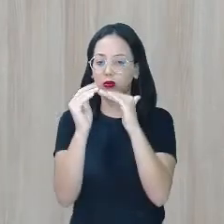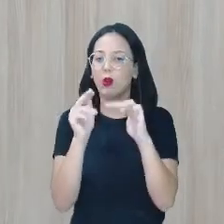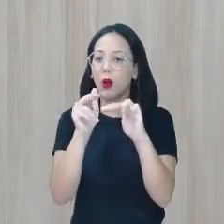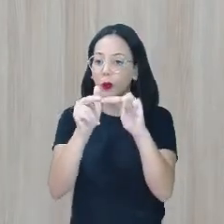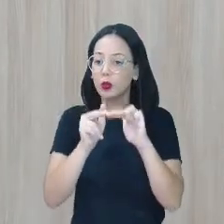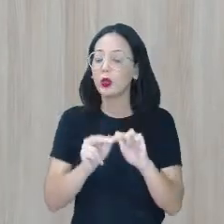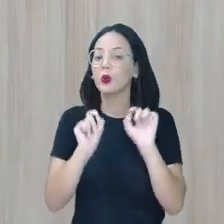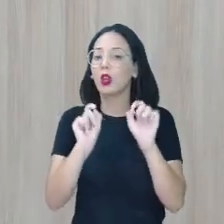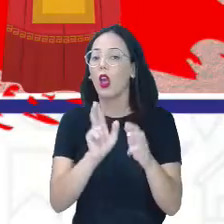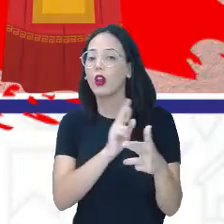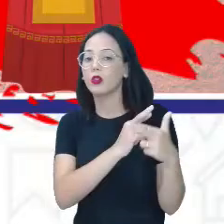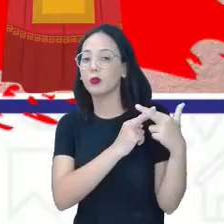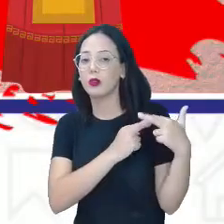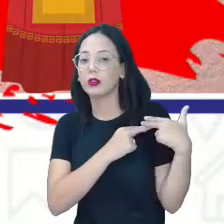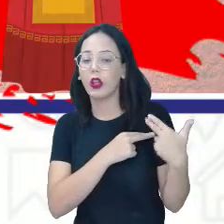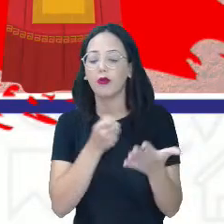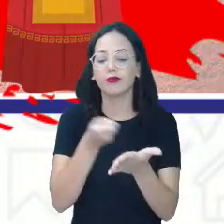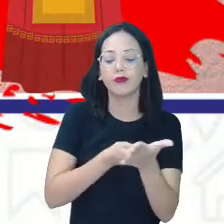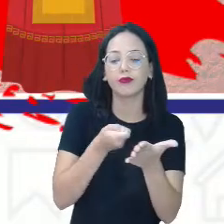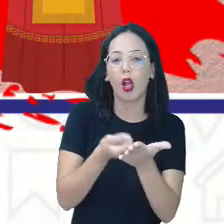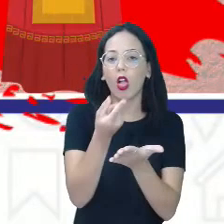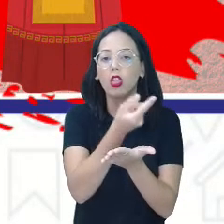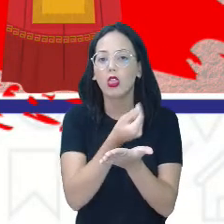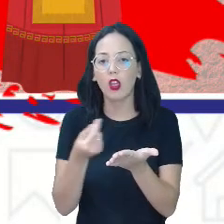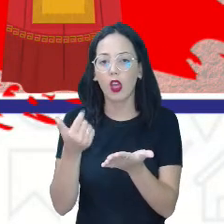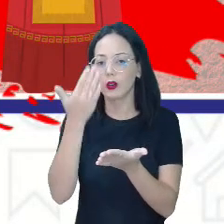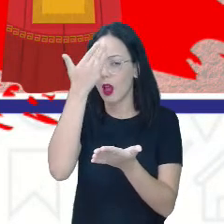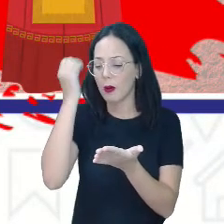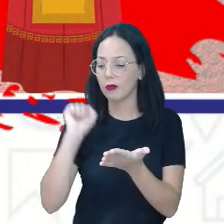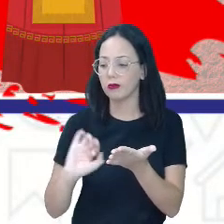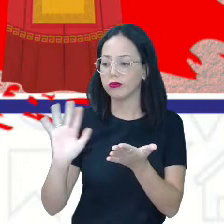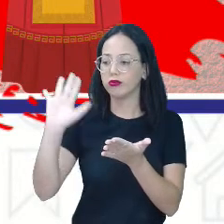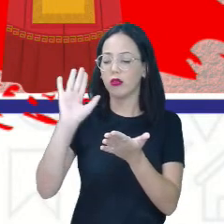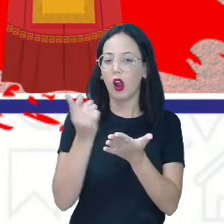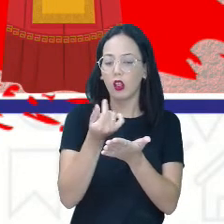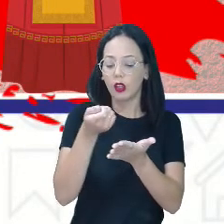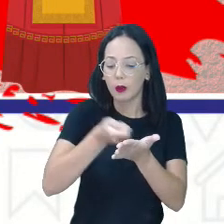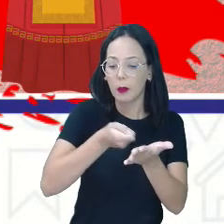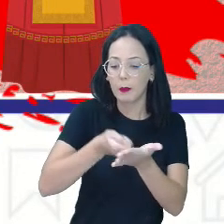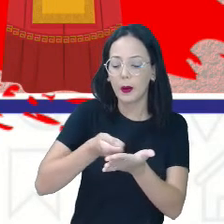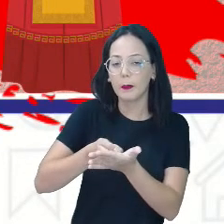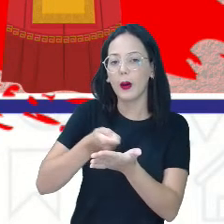eram responsáveis pela cobrança de impostos, né,